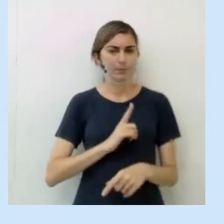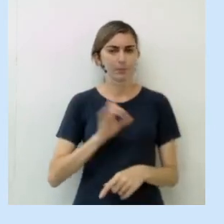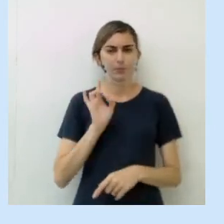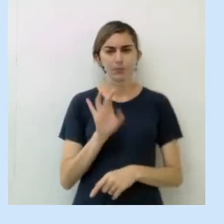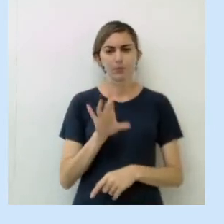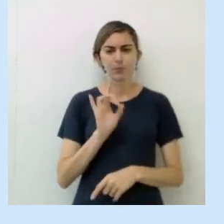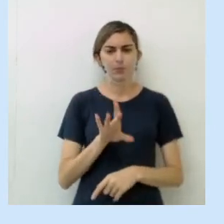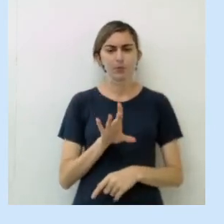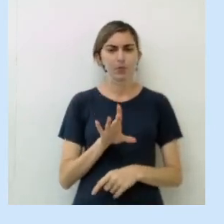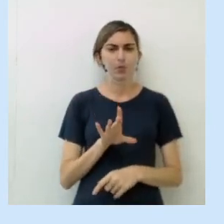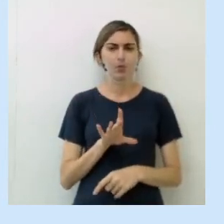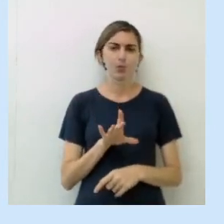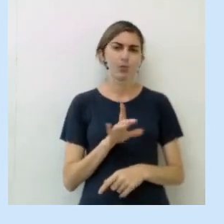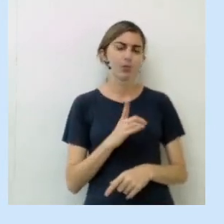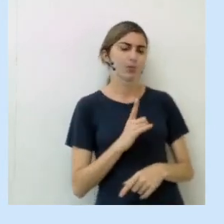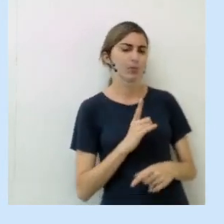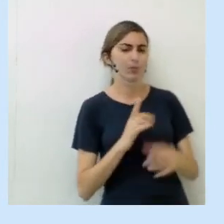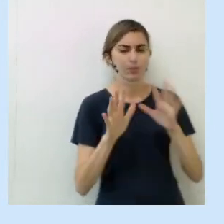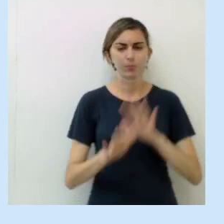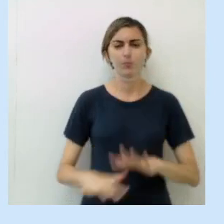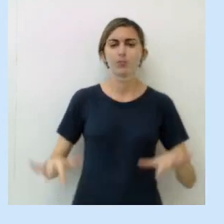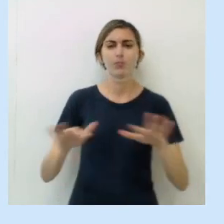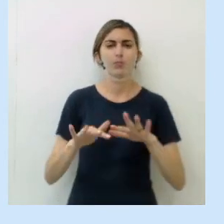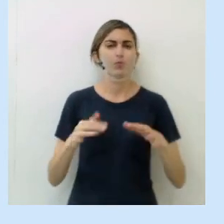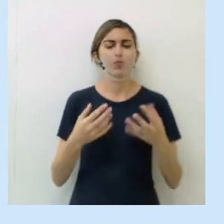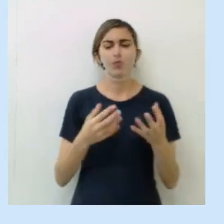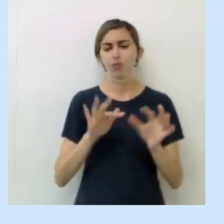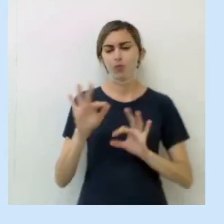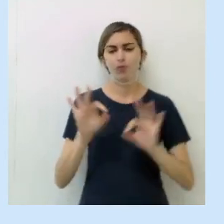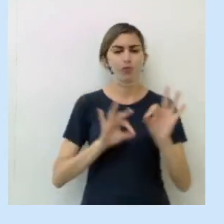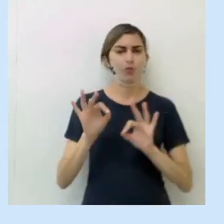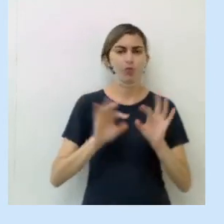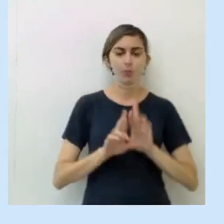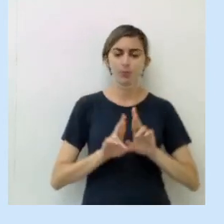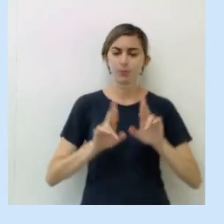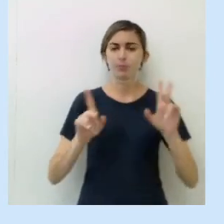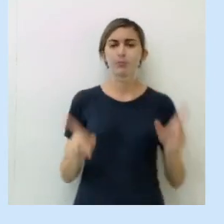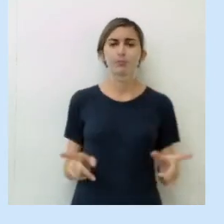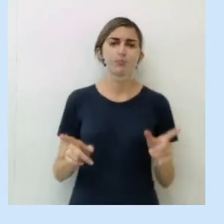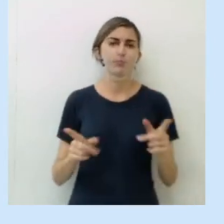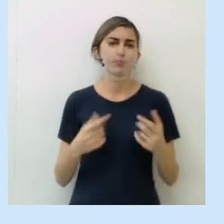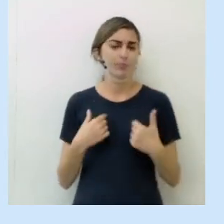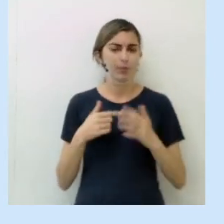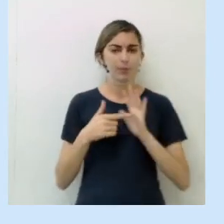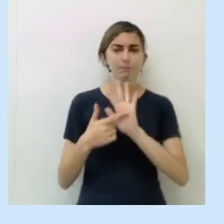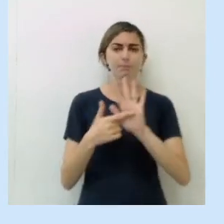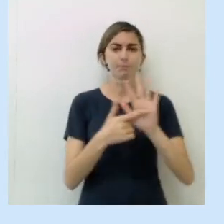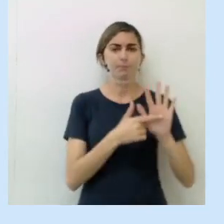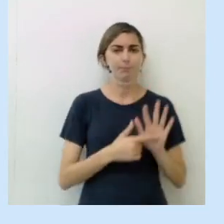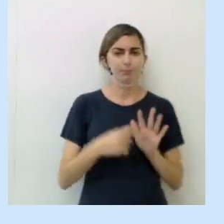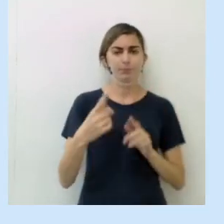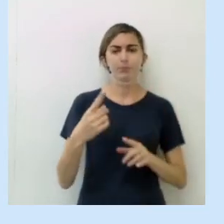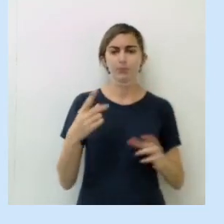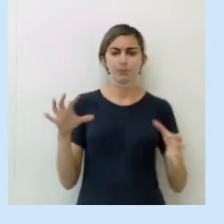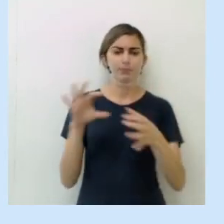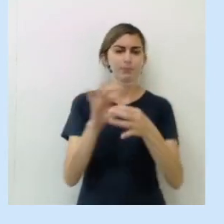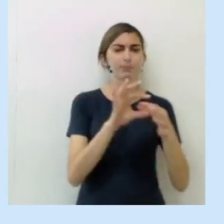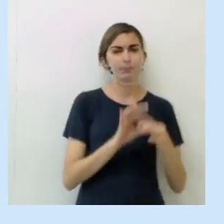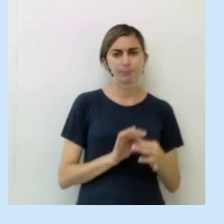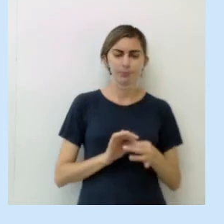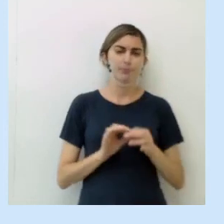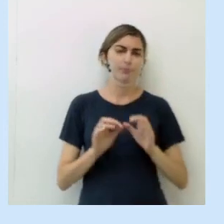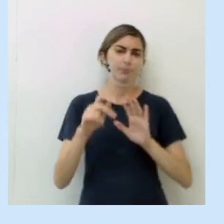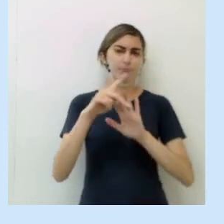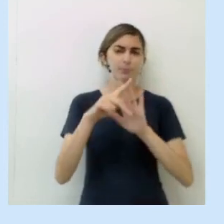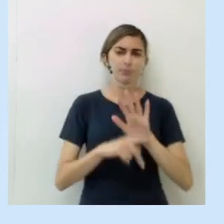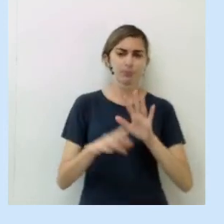somente uma conformação espacial, uma forma diferenciada de apresentar os seus ligantes no